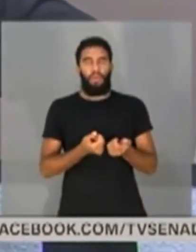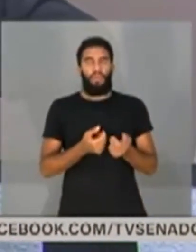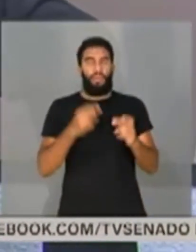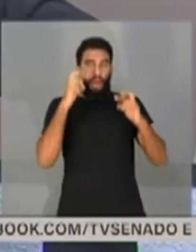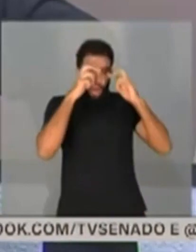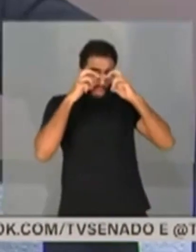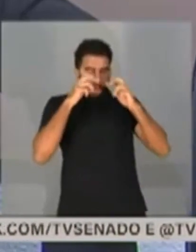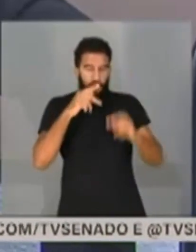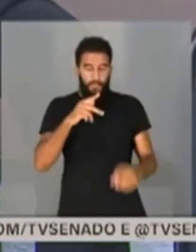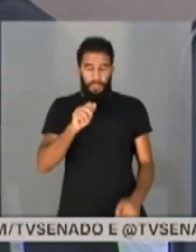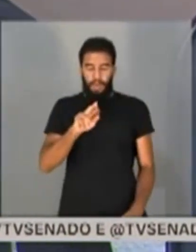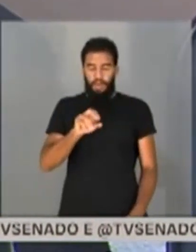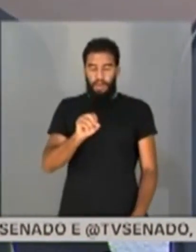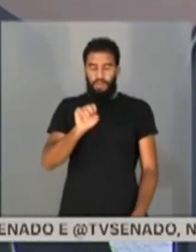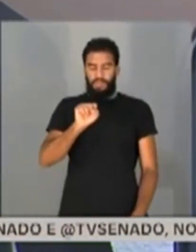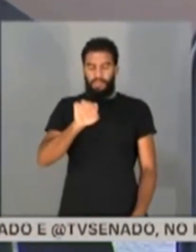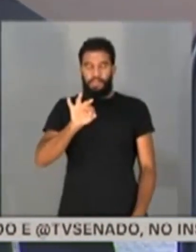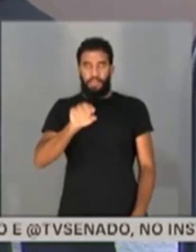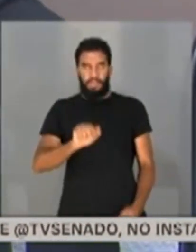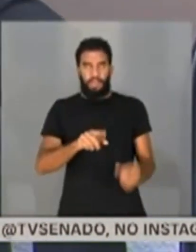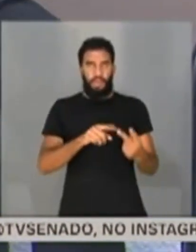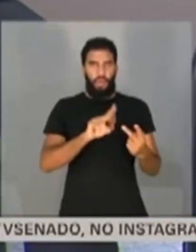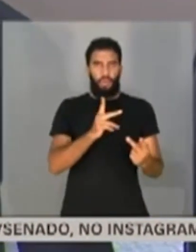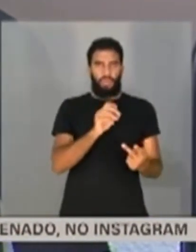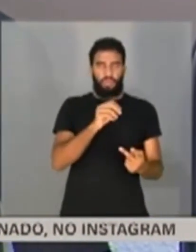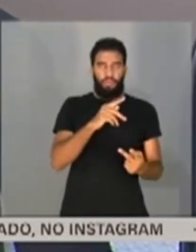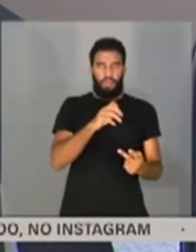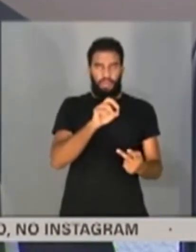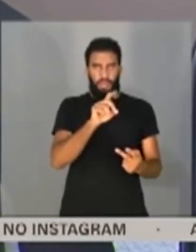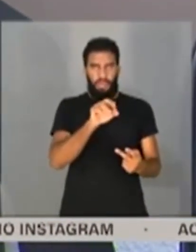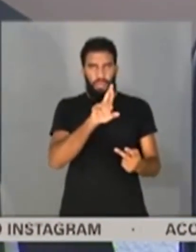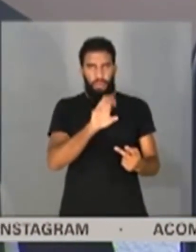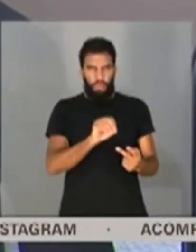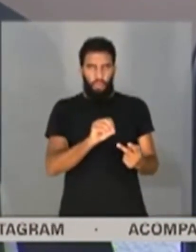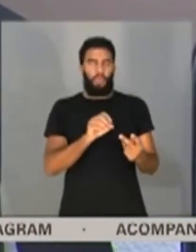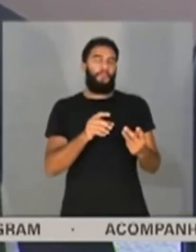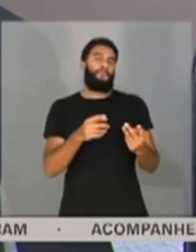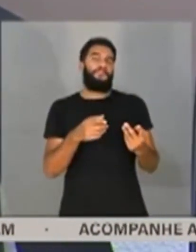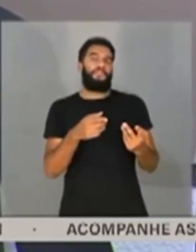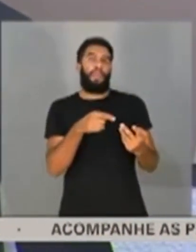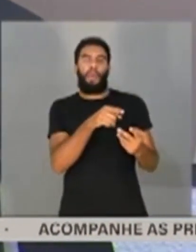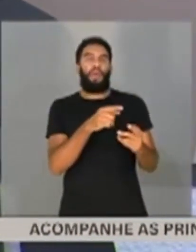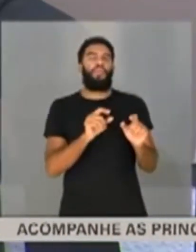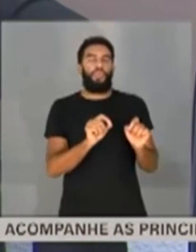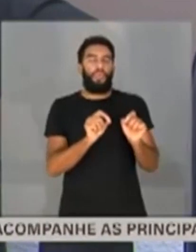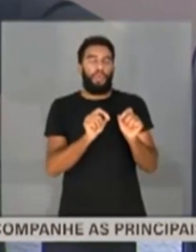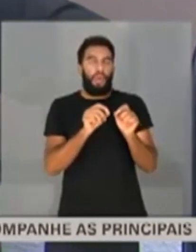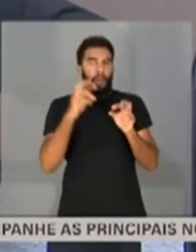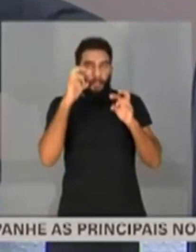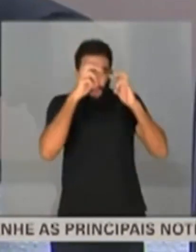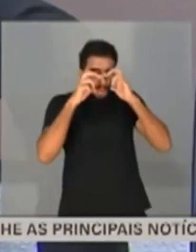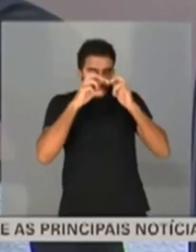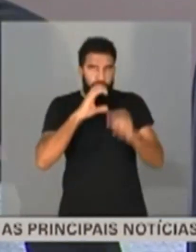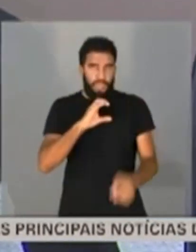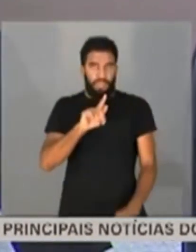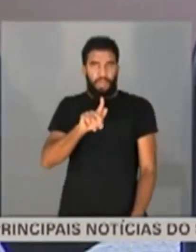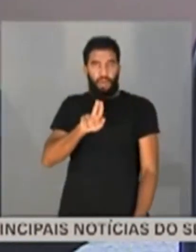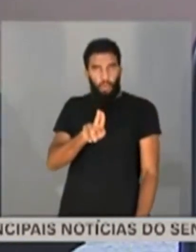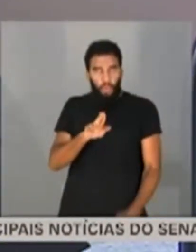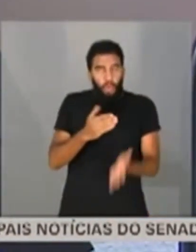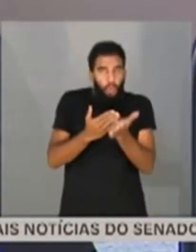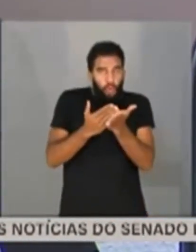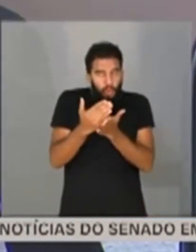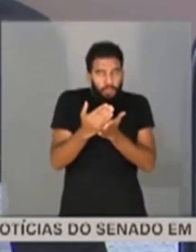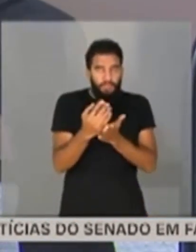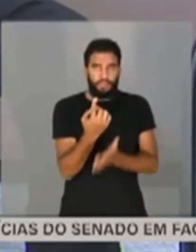parasita e hospedeiro, ou mesmo de notas técnicas apartadas, é fruto de investigação da CGU, iniciada desde